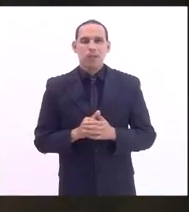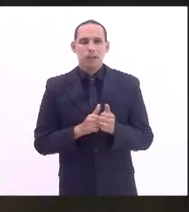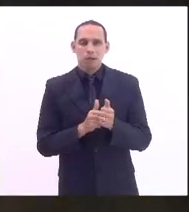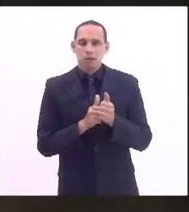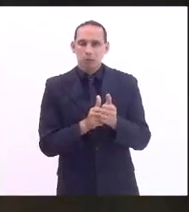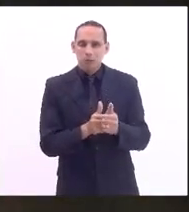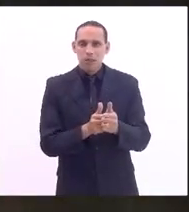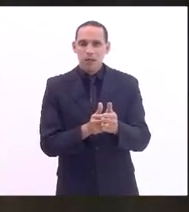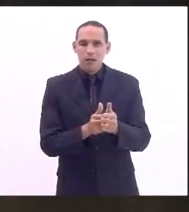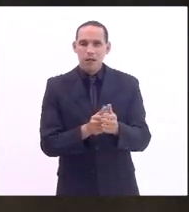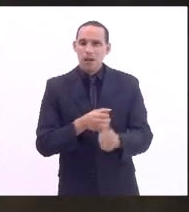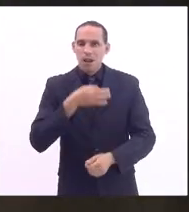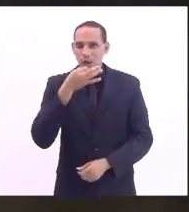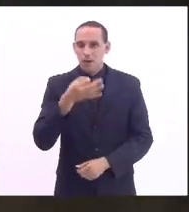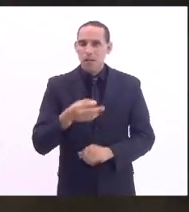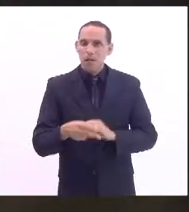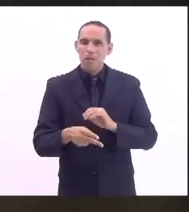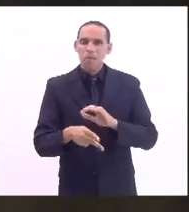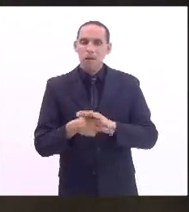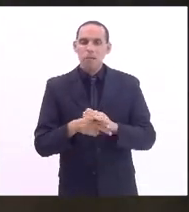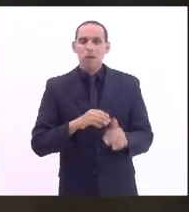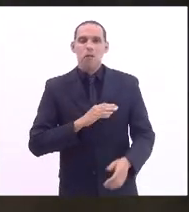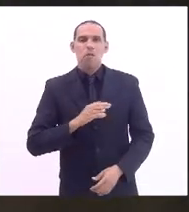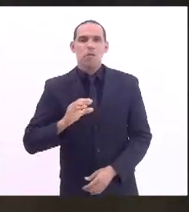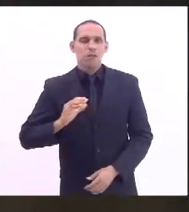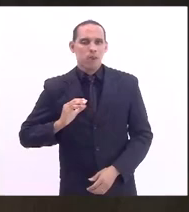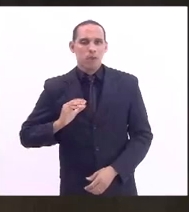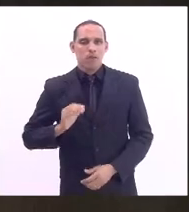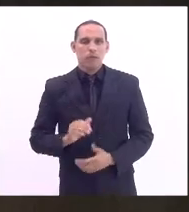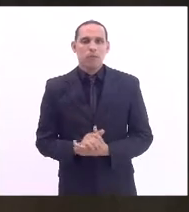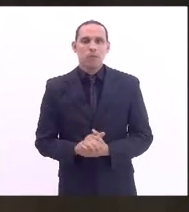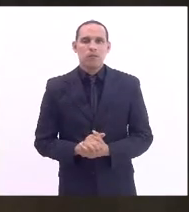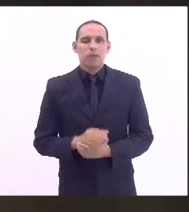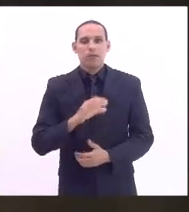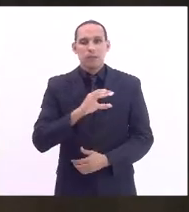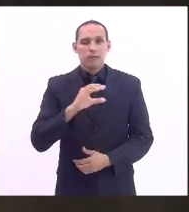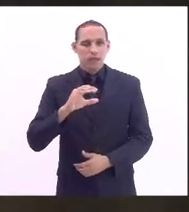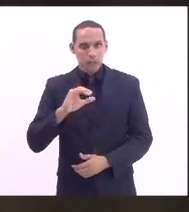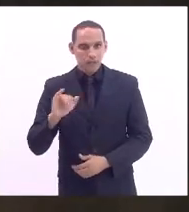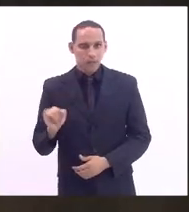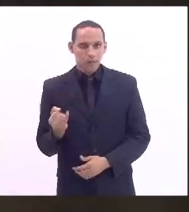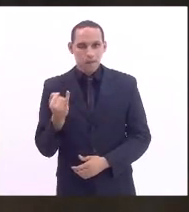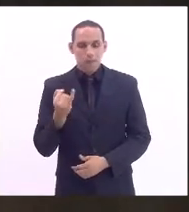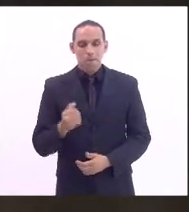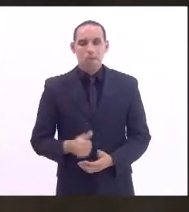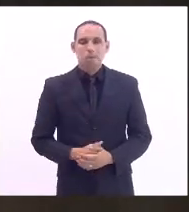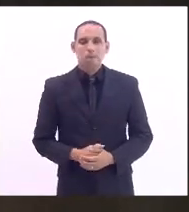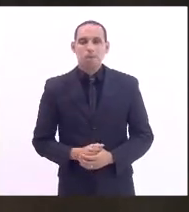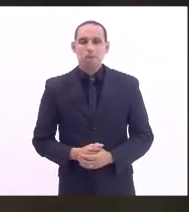acompanhando o parecer da Comissão de Constituição e Justiça, senhor presidente.